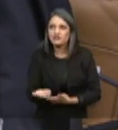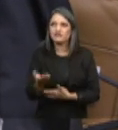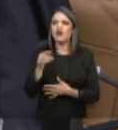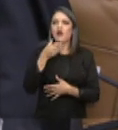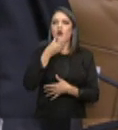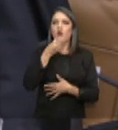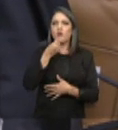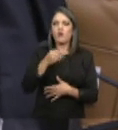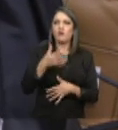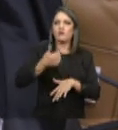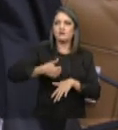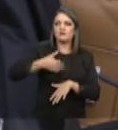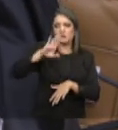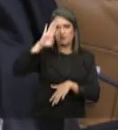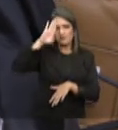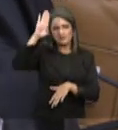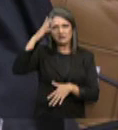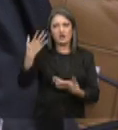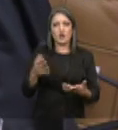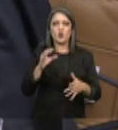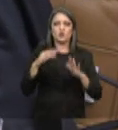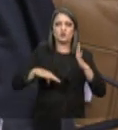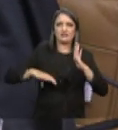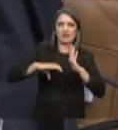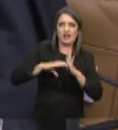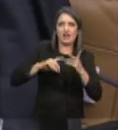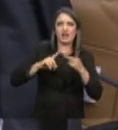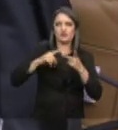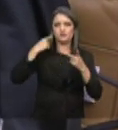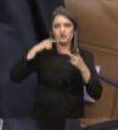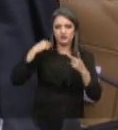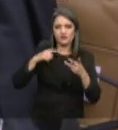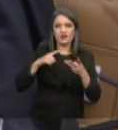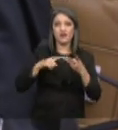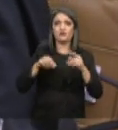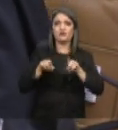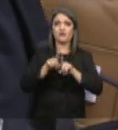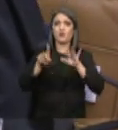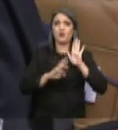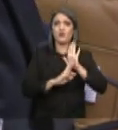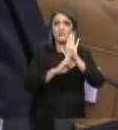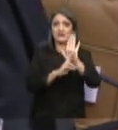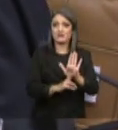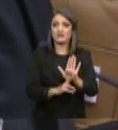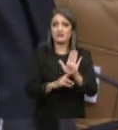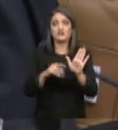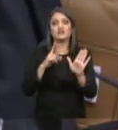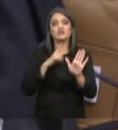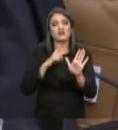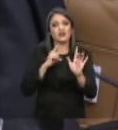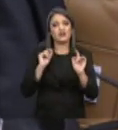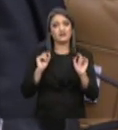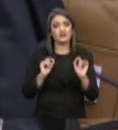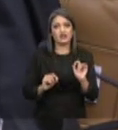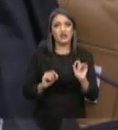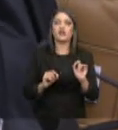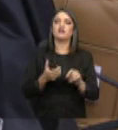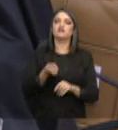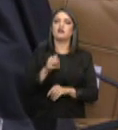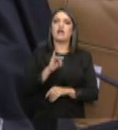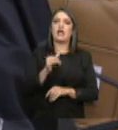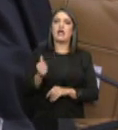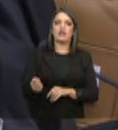Advogados brasileiros que homenageiam então o embaixador extraordinário e plena e potenciário em aia